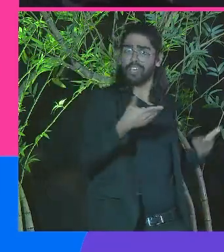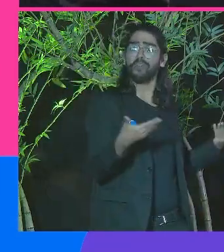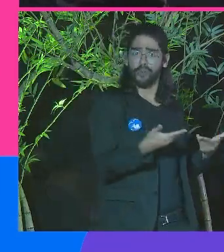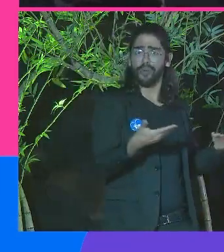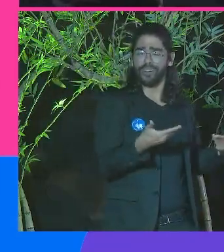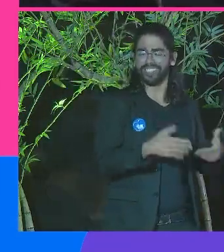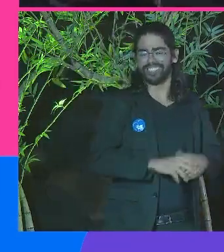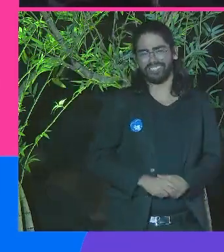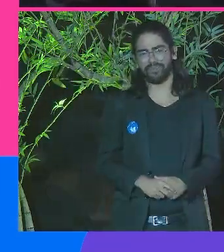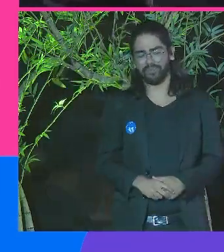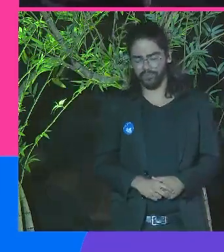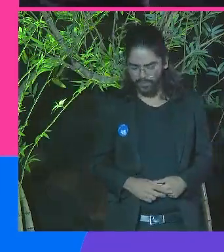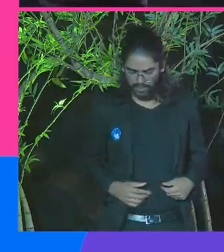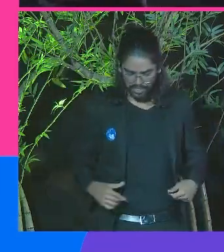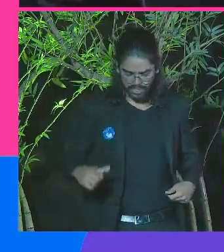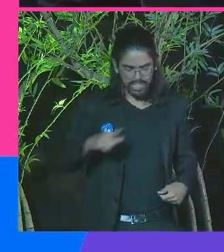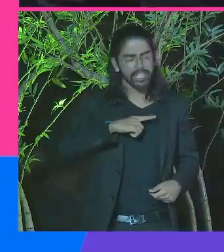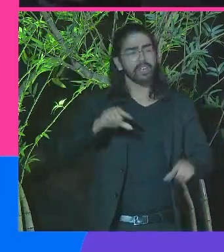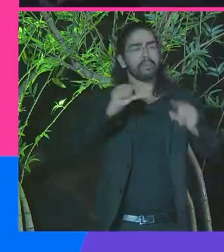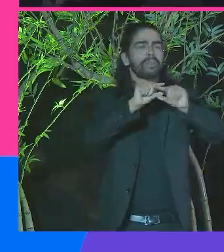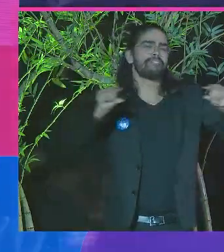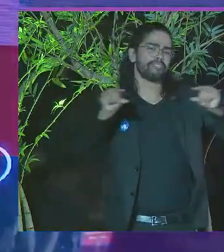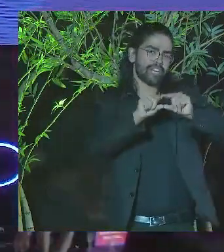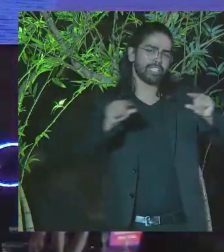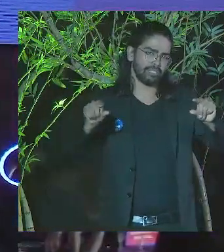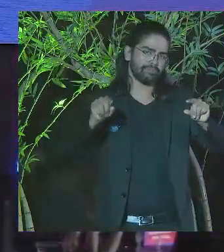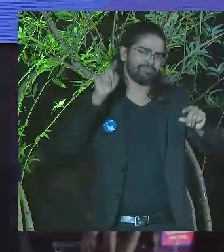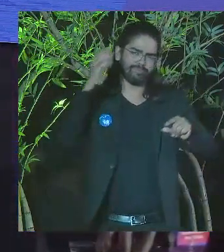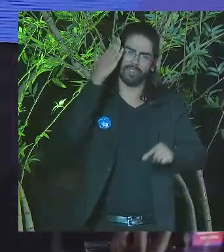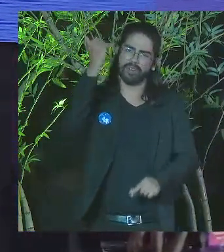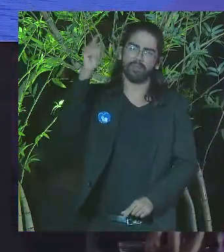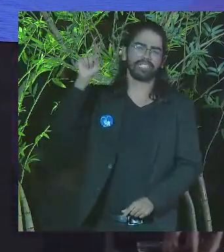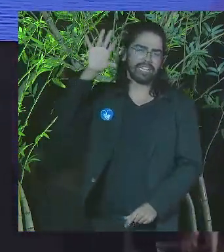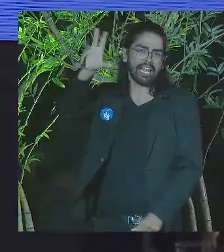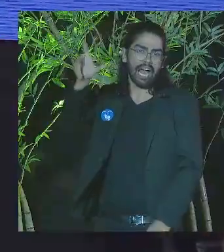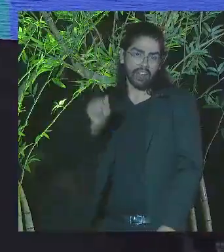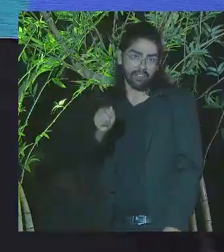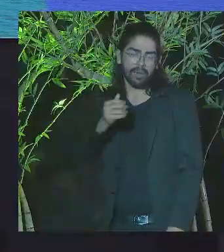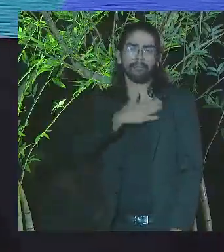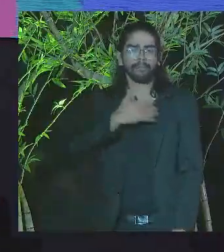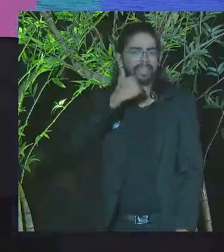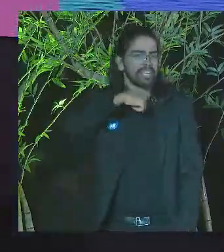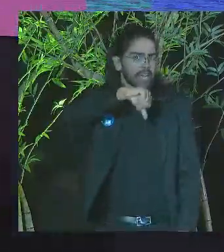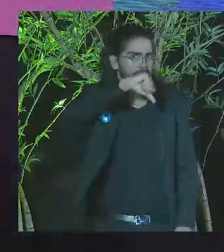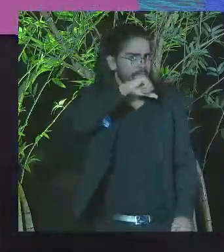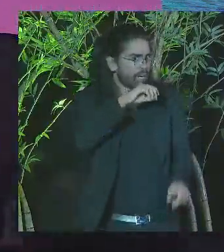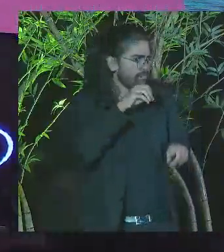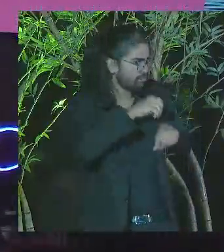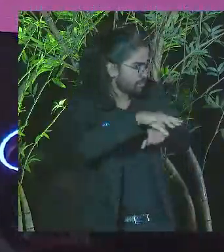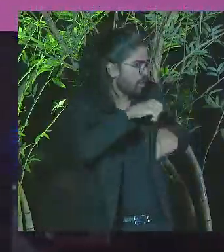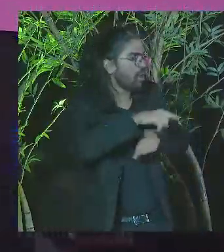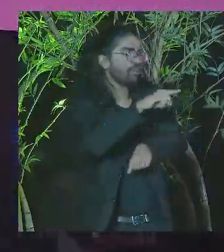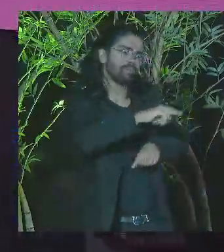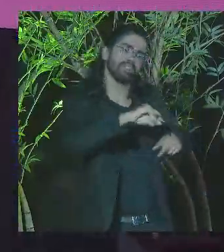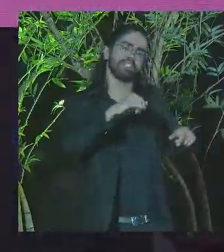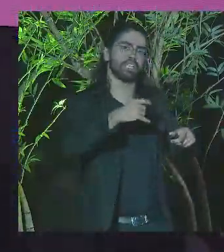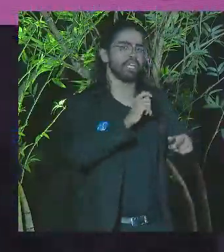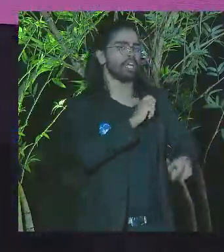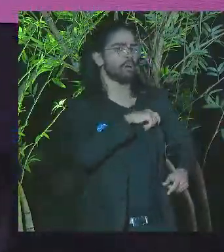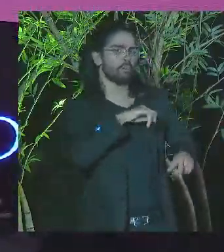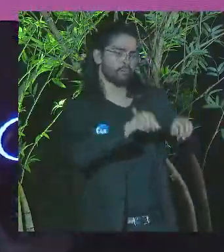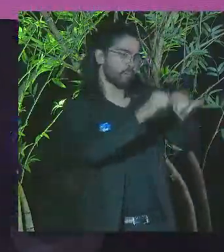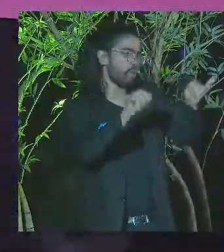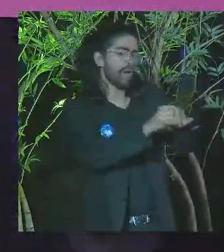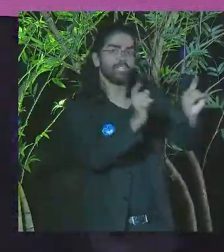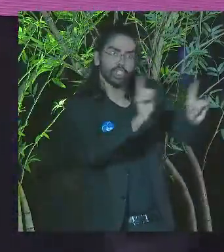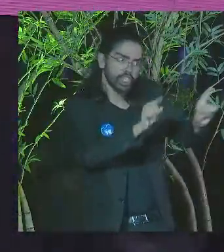vivendo. Tem um provérbio africano que diz, e a minha mãe traduzia isso com a ideia de não faça lambança, viu, minha filha? Era assim que ela falava.